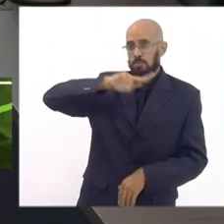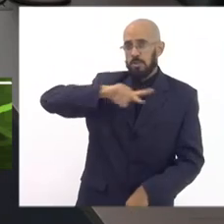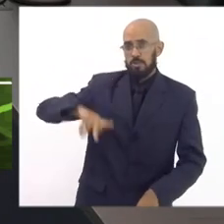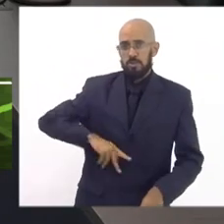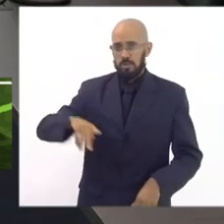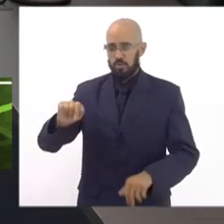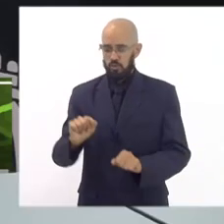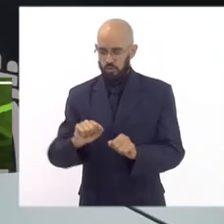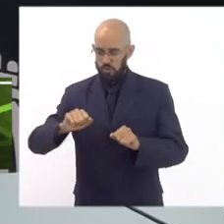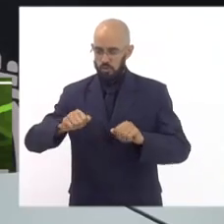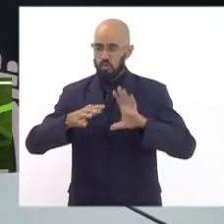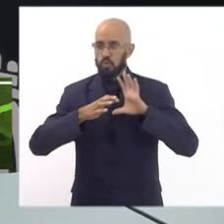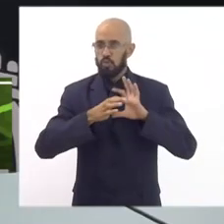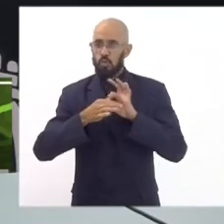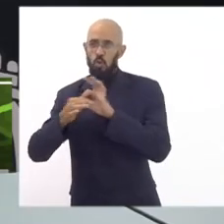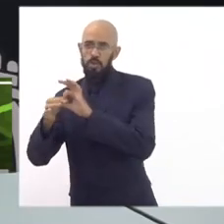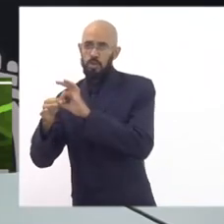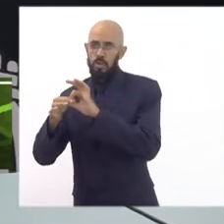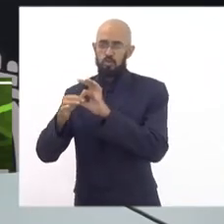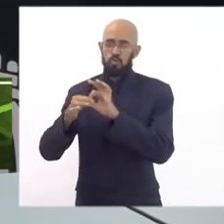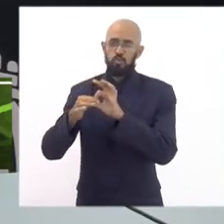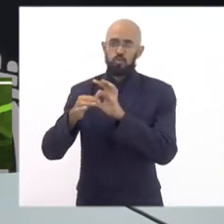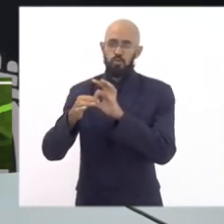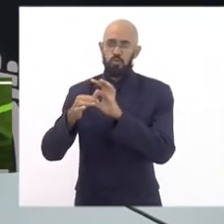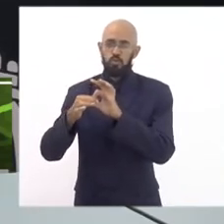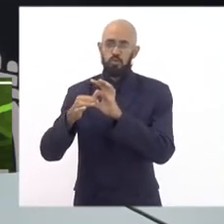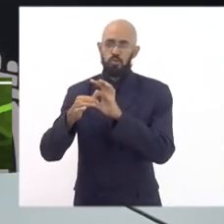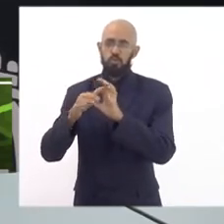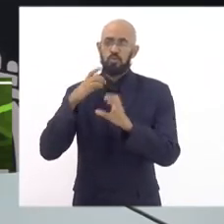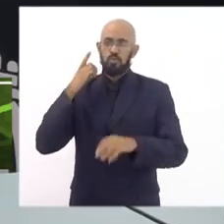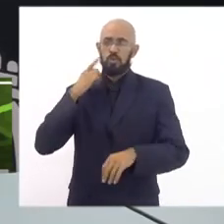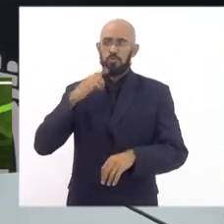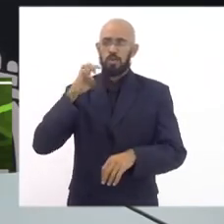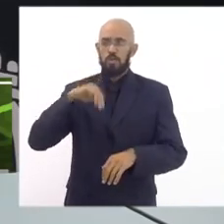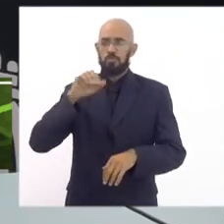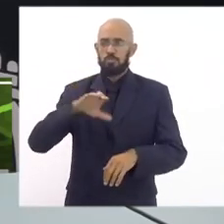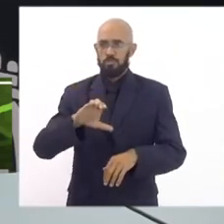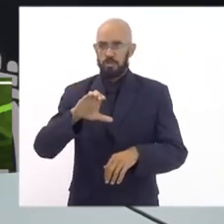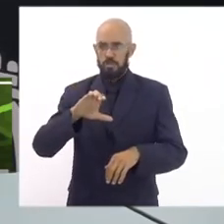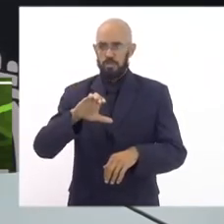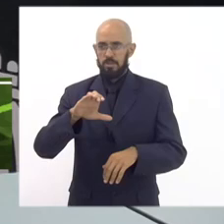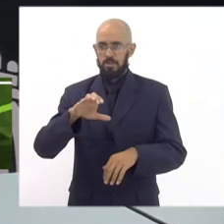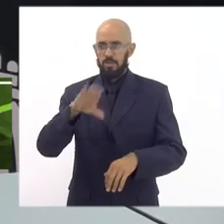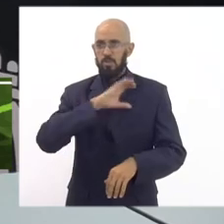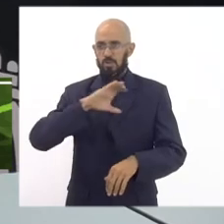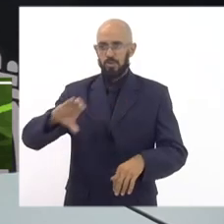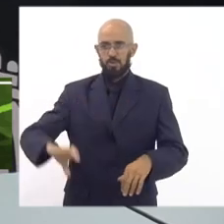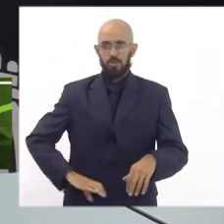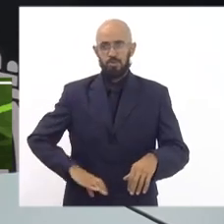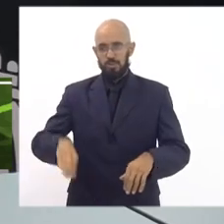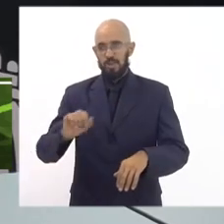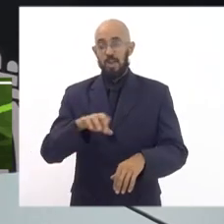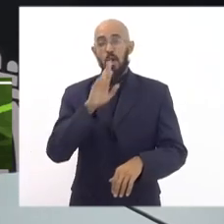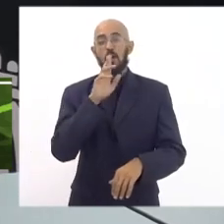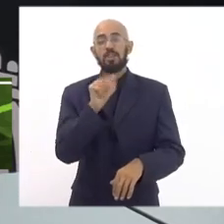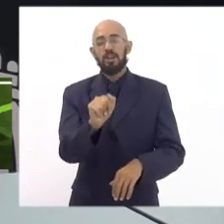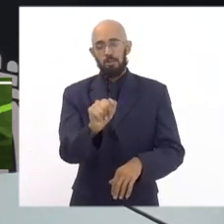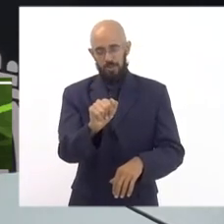do que colocou aqui o nosso deputado constitucionalista, Rodrigo